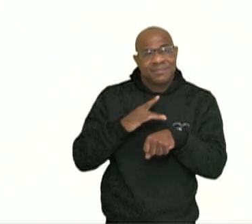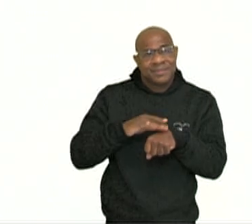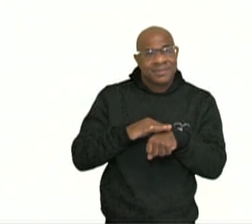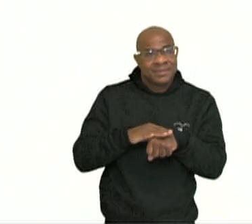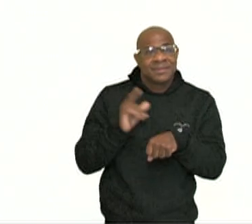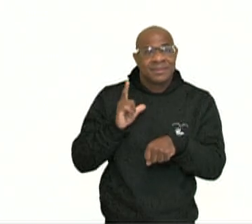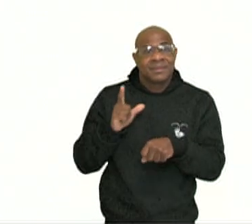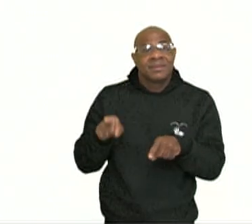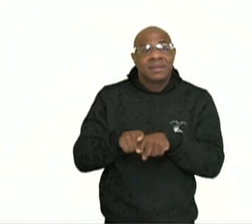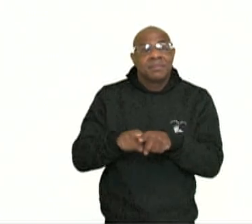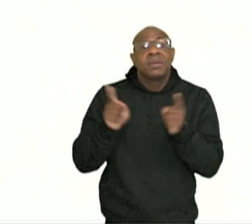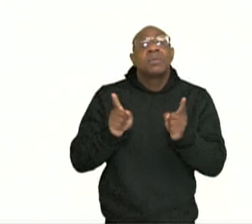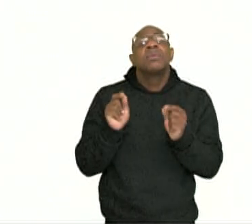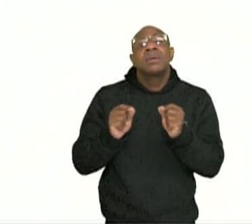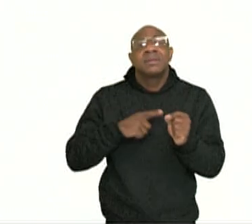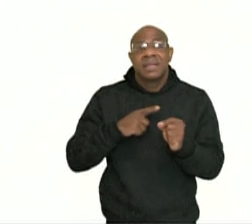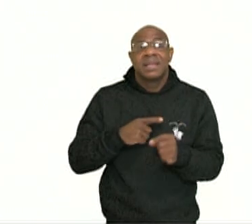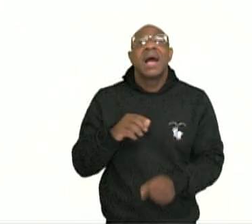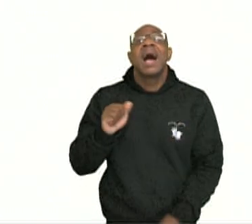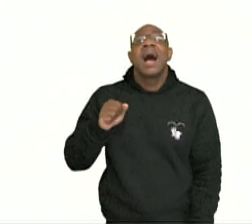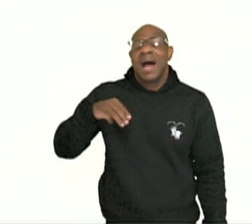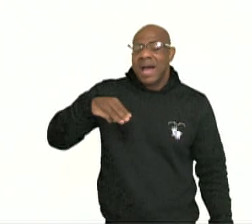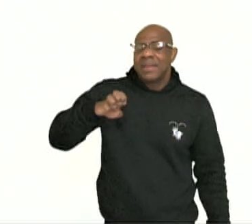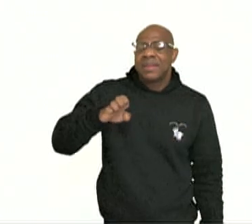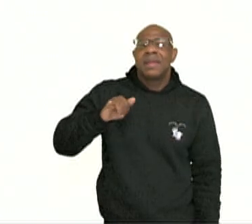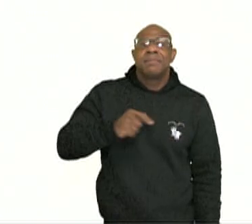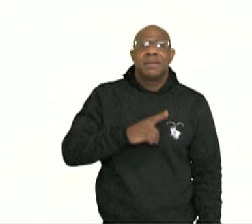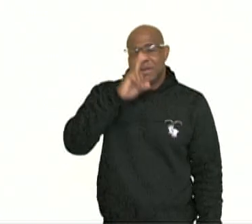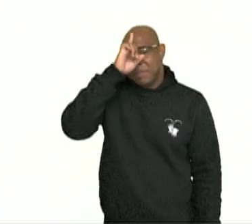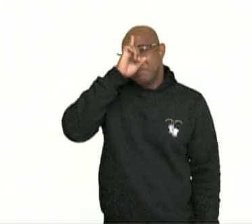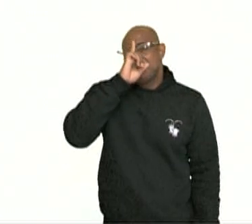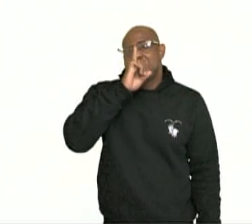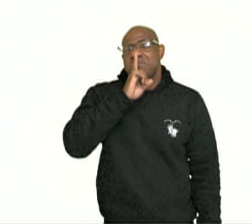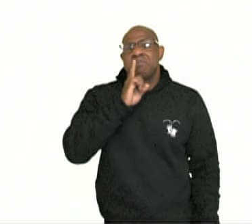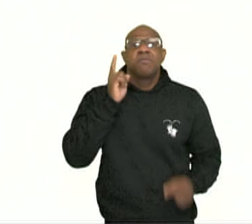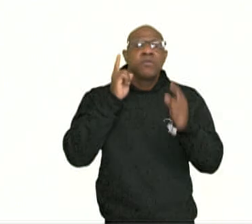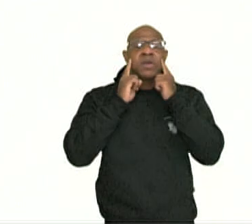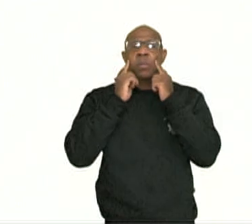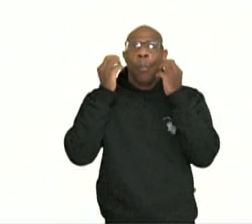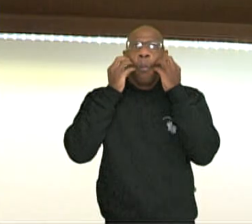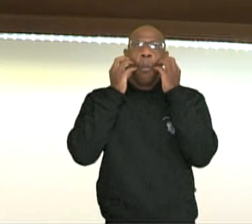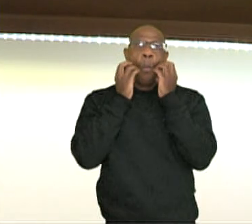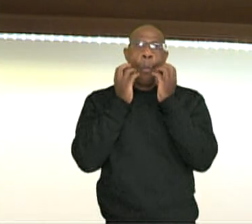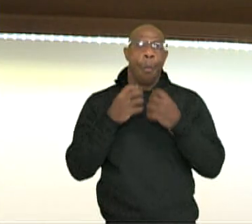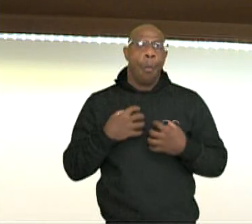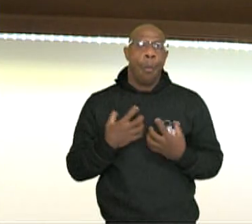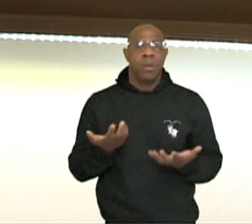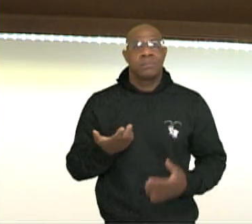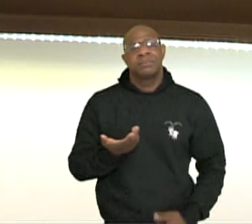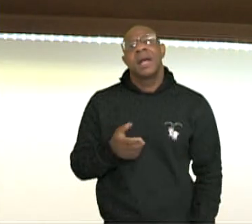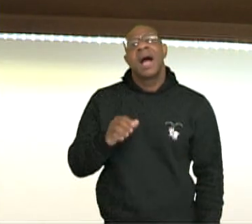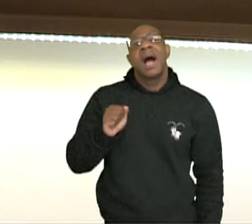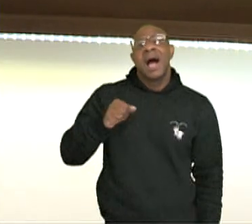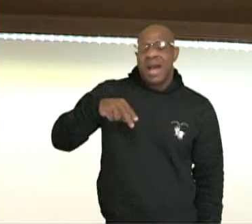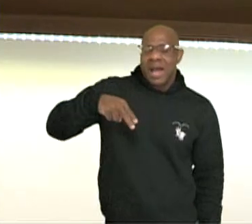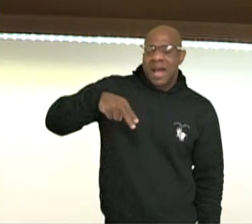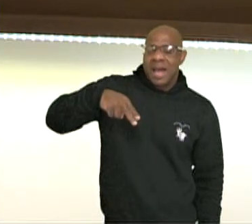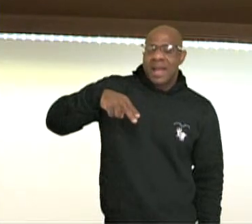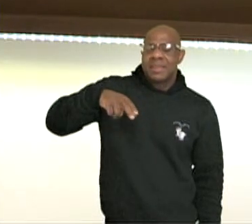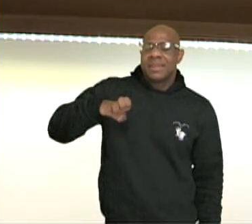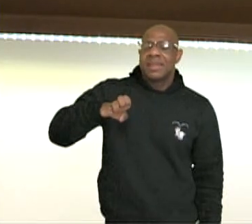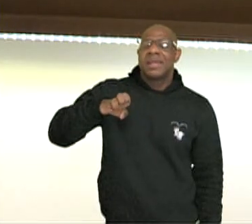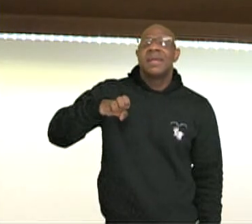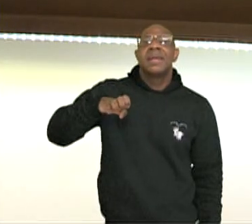também desencadeia a anemia na pessoa. A anemia é uma outra doença, veja bem, a ancilostomíase pode provocar